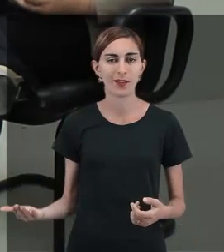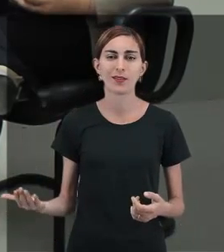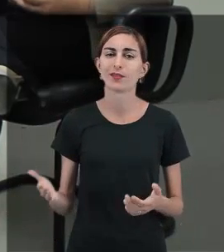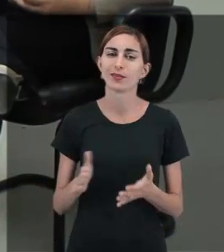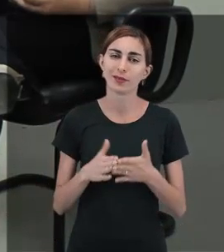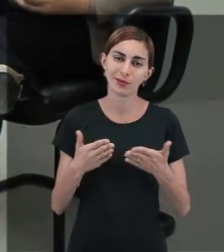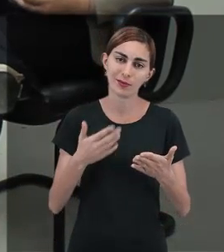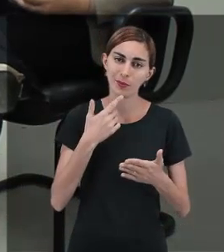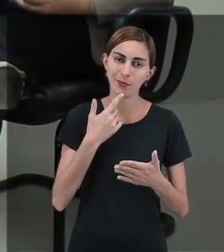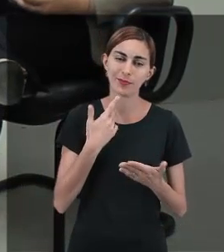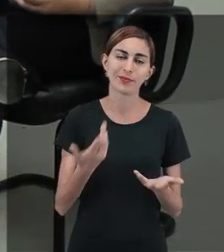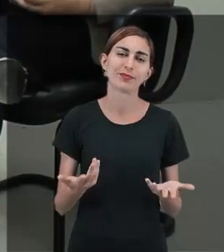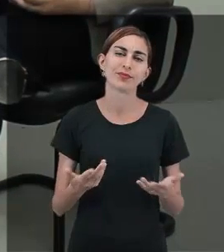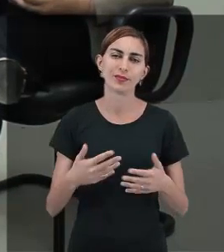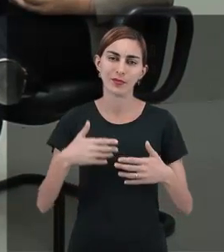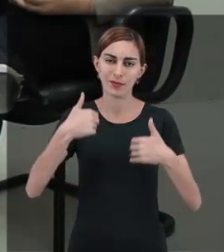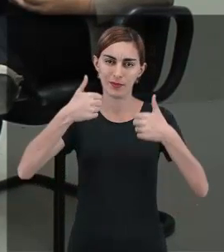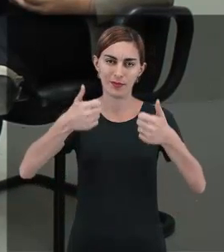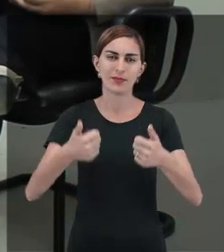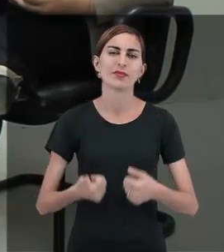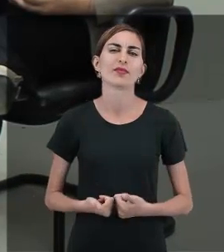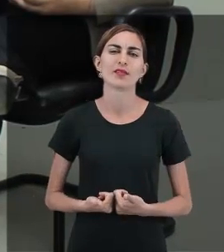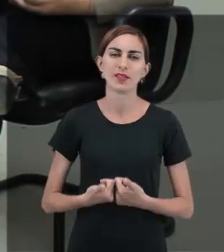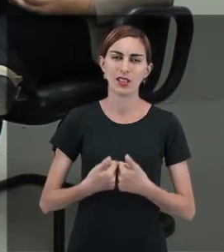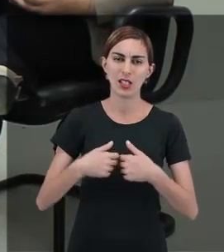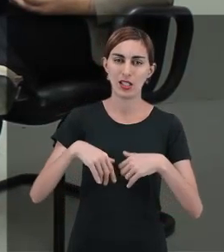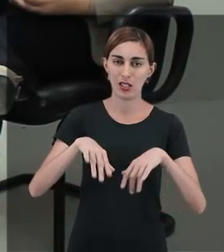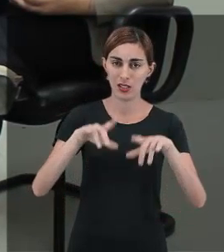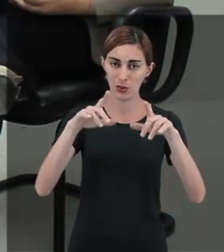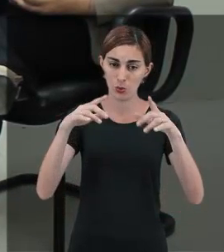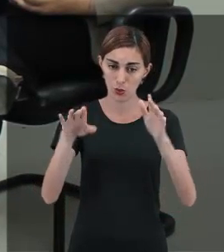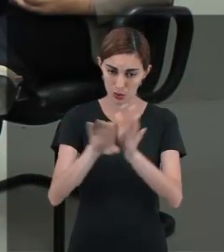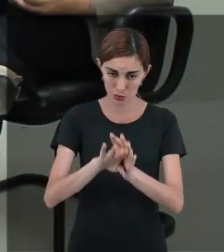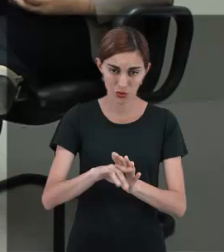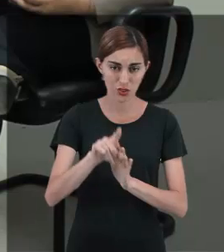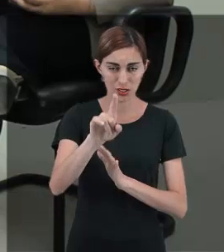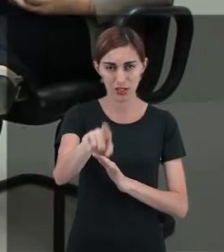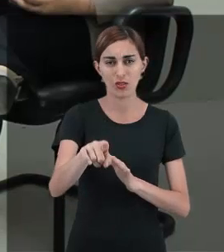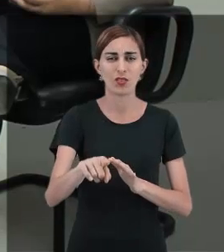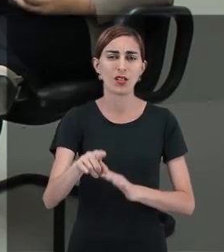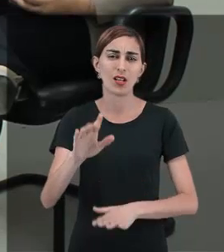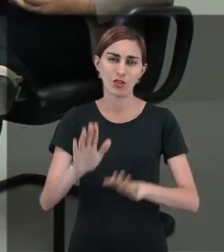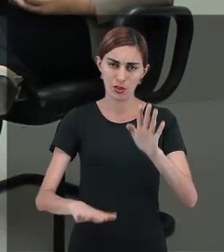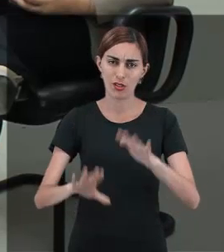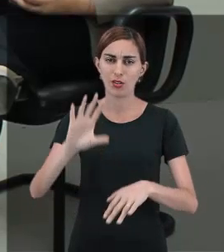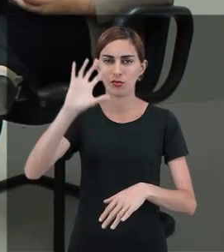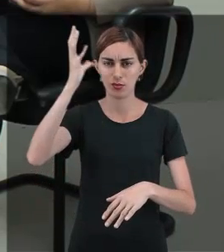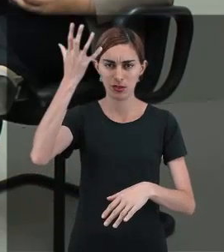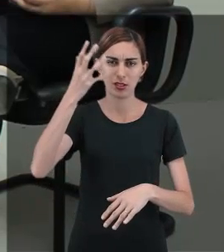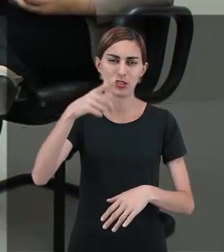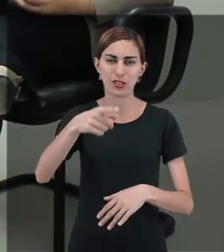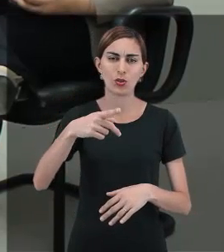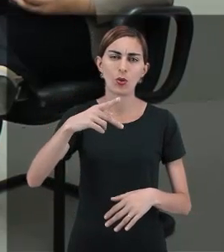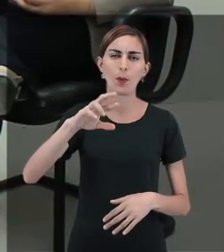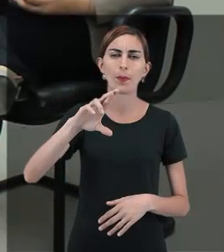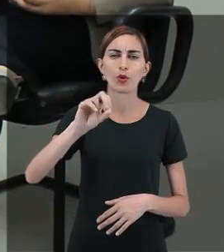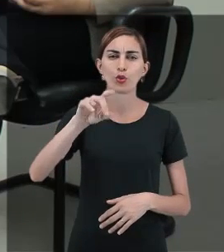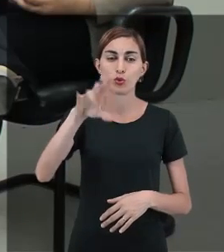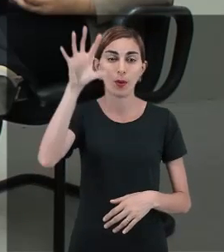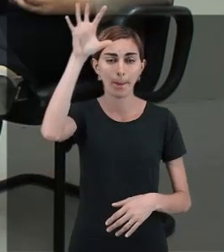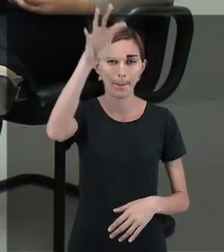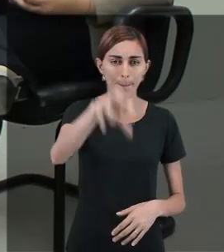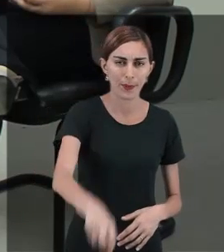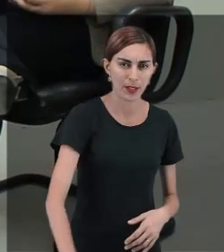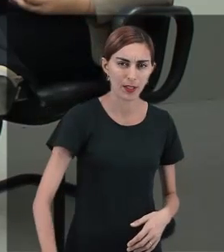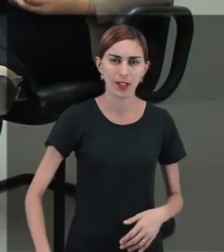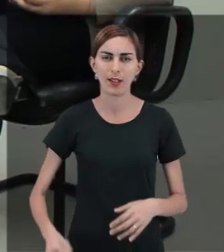a loja toda, me sentir à vontade com relação àquilo ali, e quando eu chego, e muitas vezes já aconteceu isso, de você ir buscar um